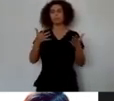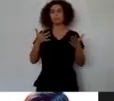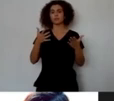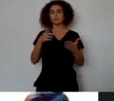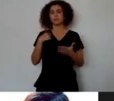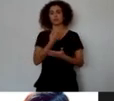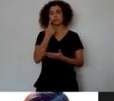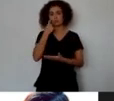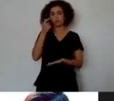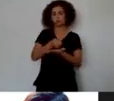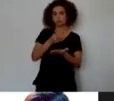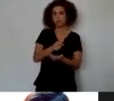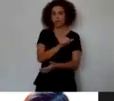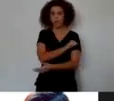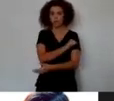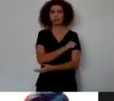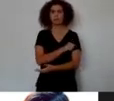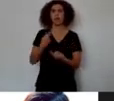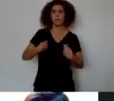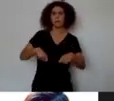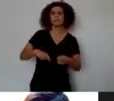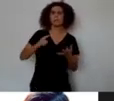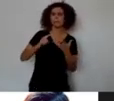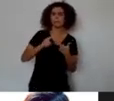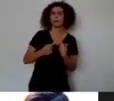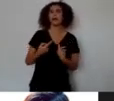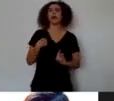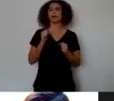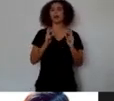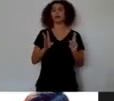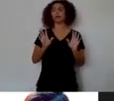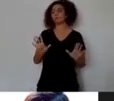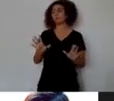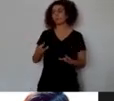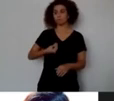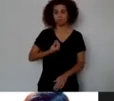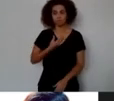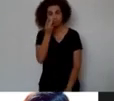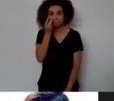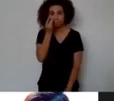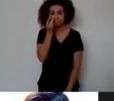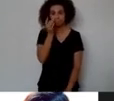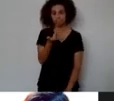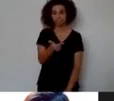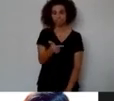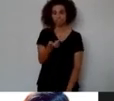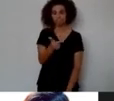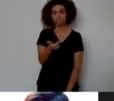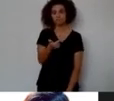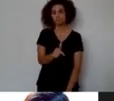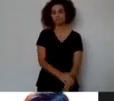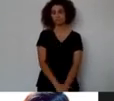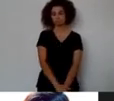uma cobrança dos alunos em relação a isso, mas quando vai ver mesmo, não tem. Não tem gente para estar lá, para assistir, para discutir, para debater